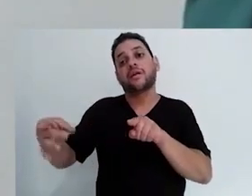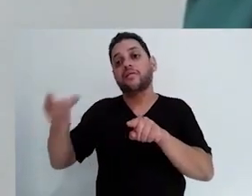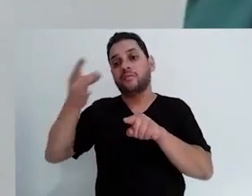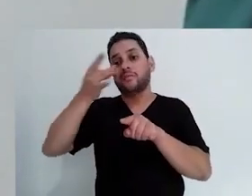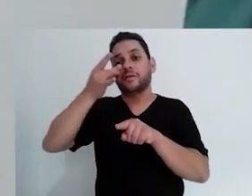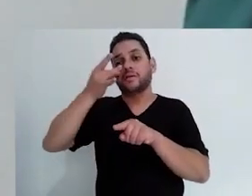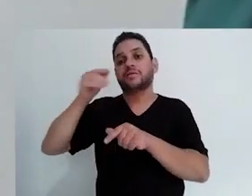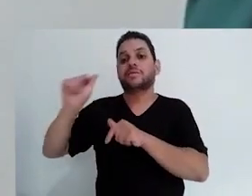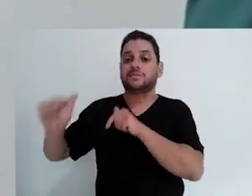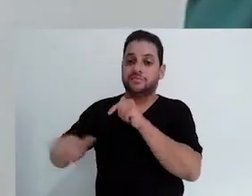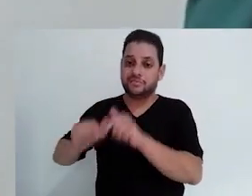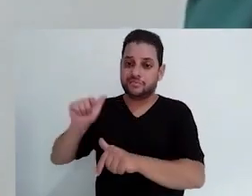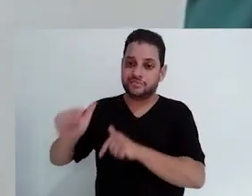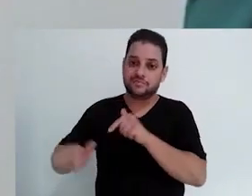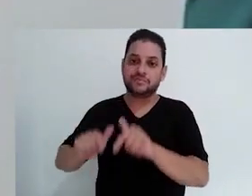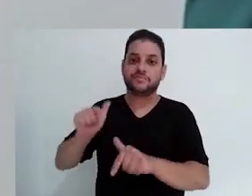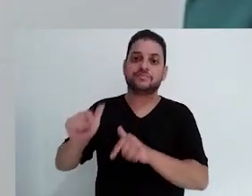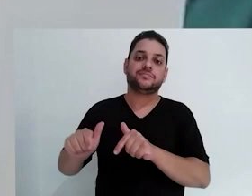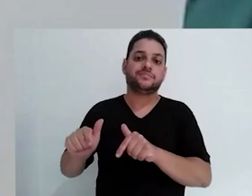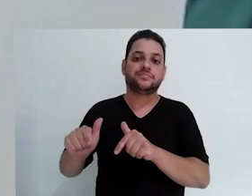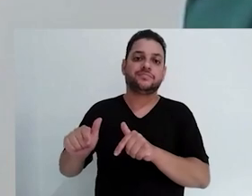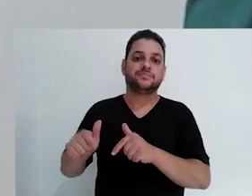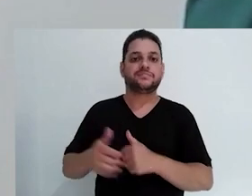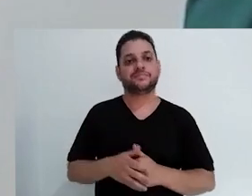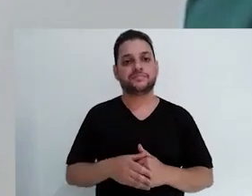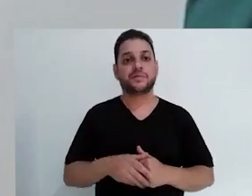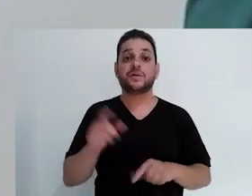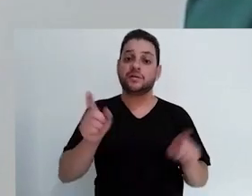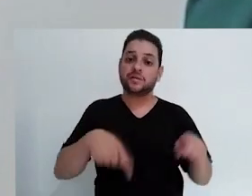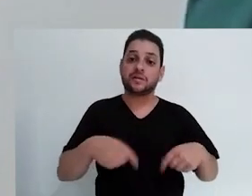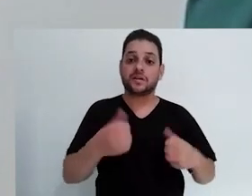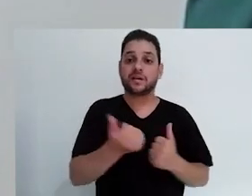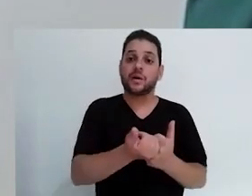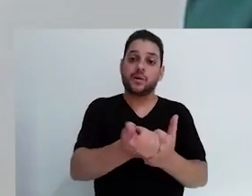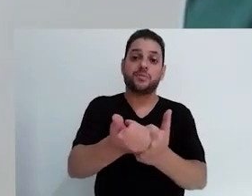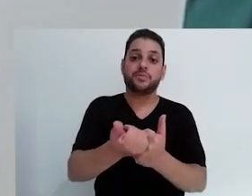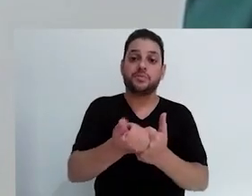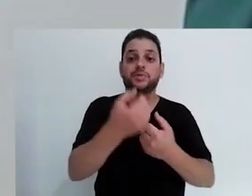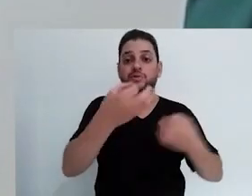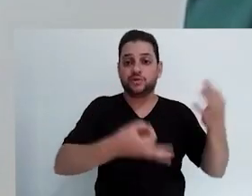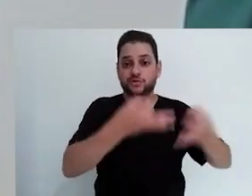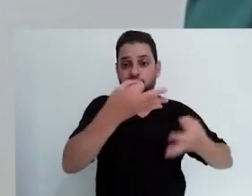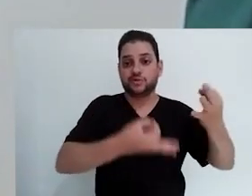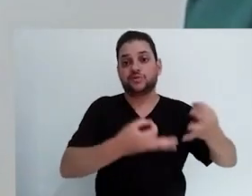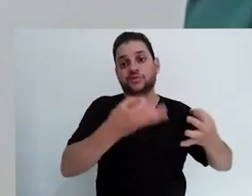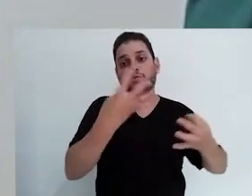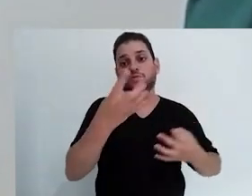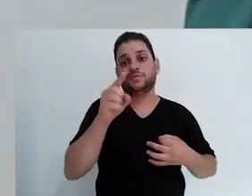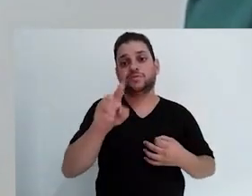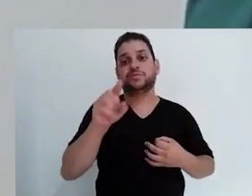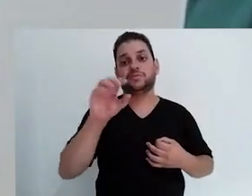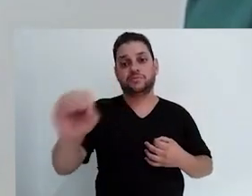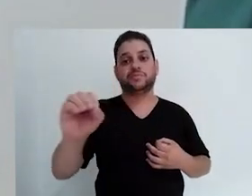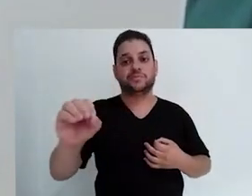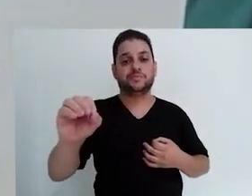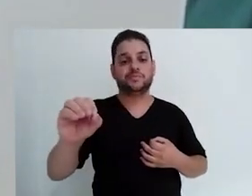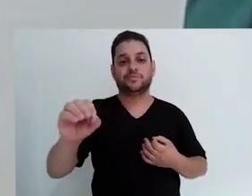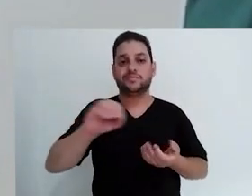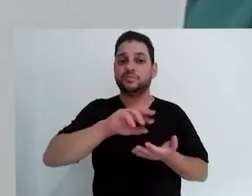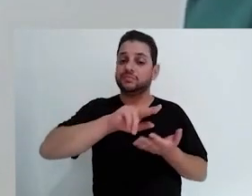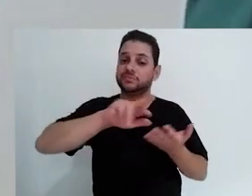4.0, mas a rede de apoio da Justiça 4.0, que são várias que vão atuar nesses processos desde o